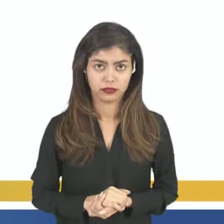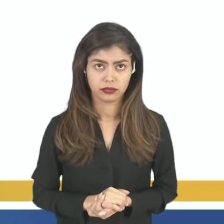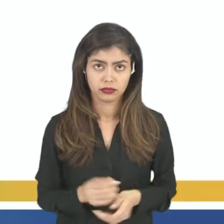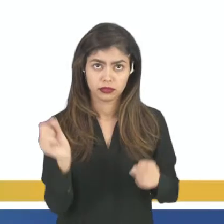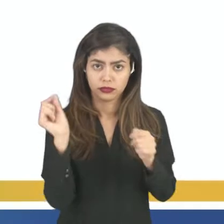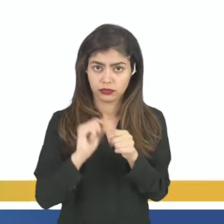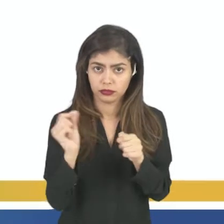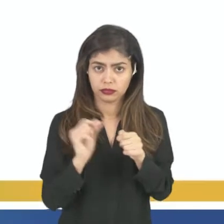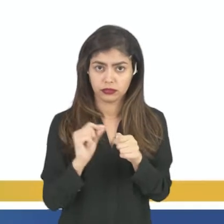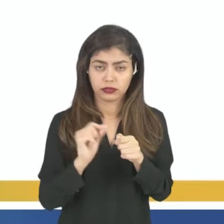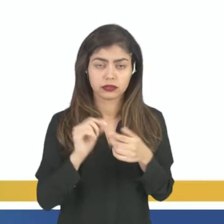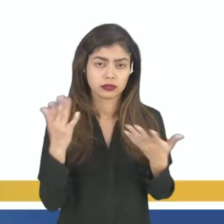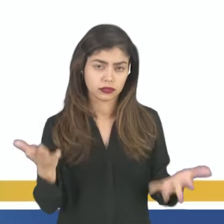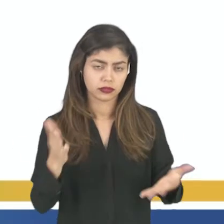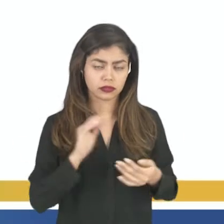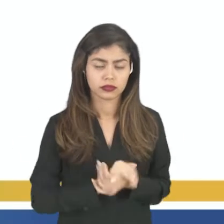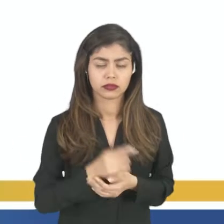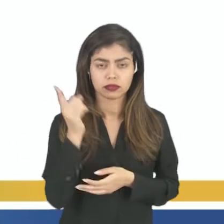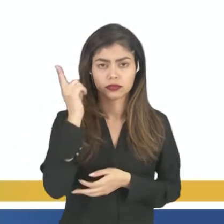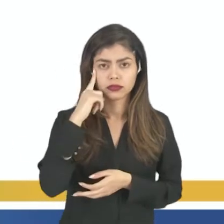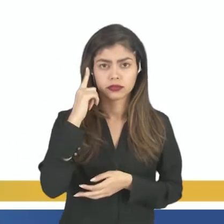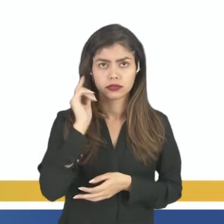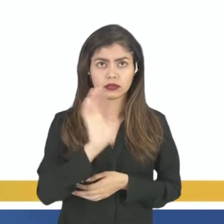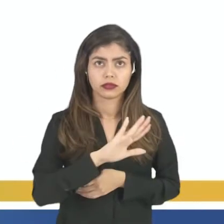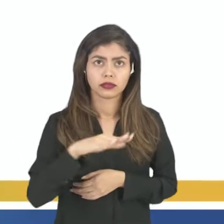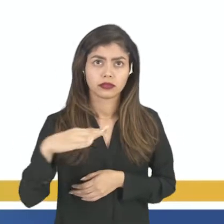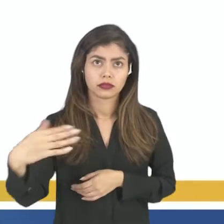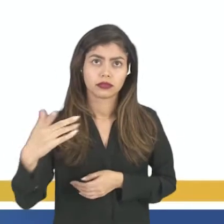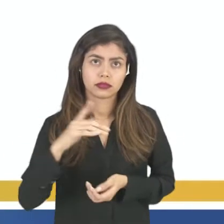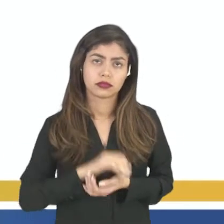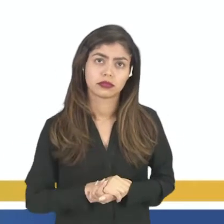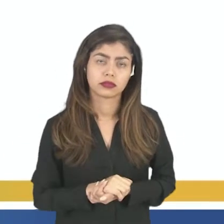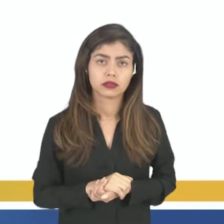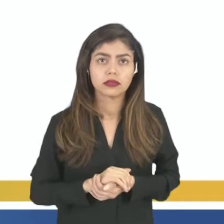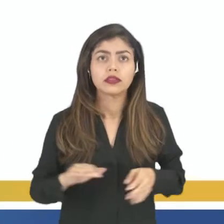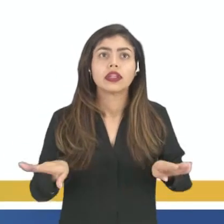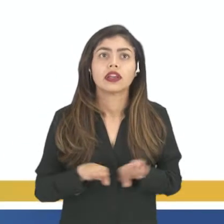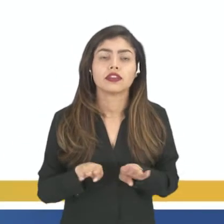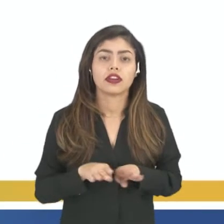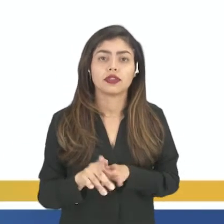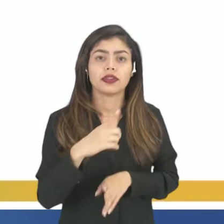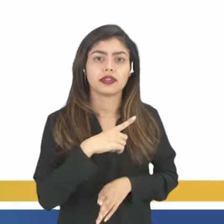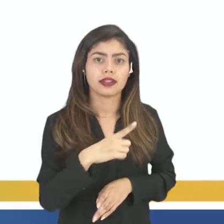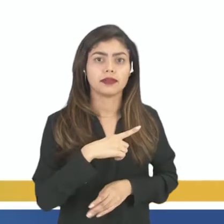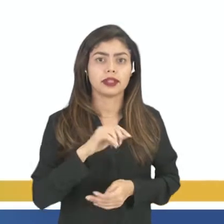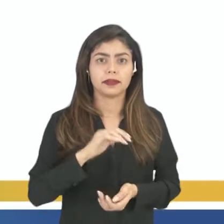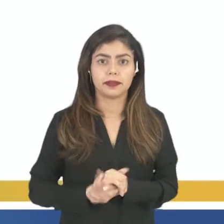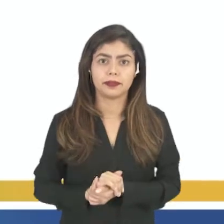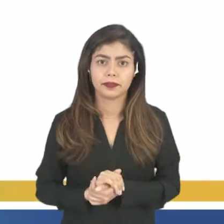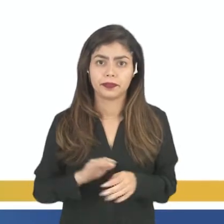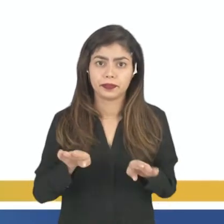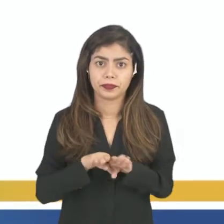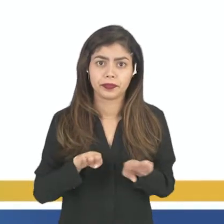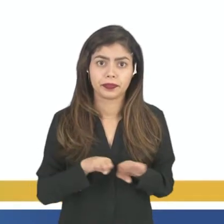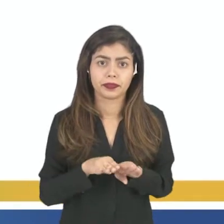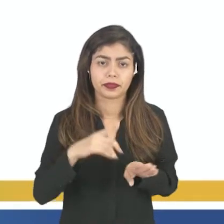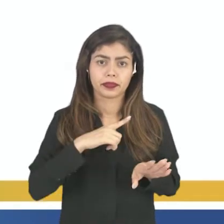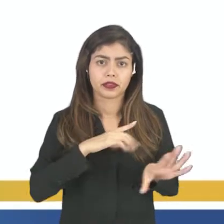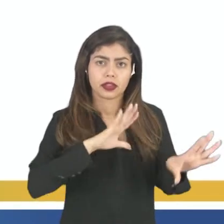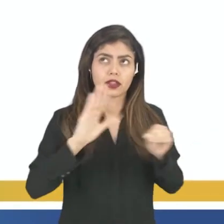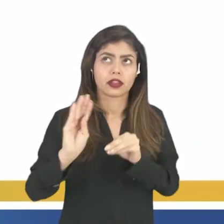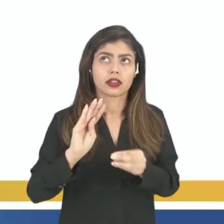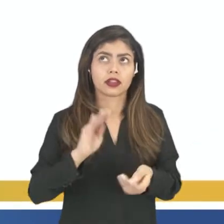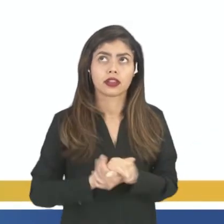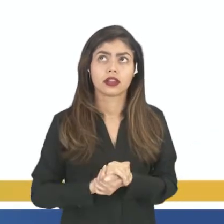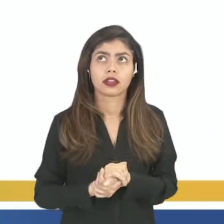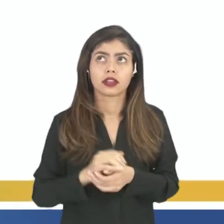fez essa obra pensando quando Moisés desceu do Monte Sinai, ele trazia consigo as tábuas, né, dos